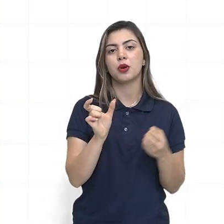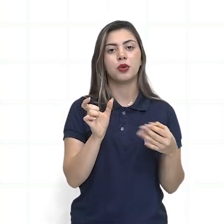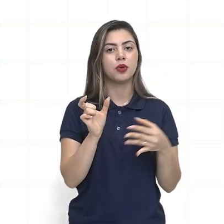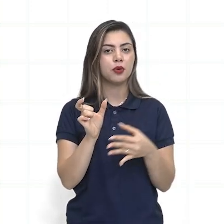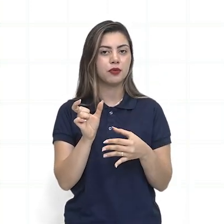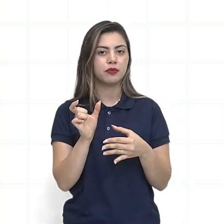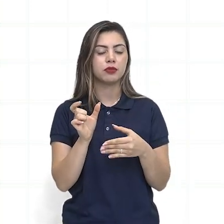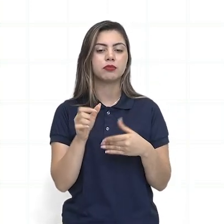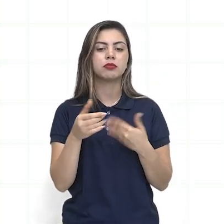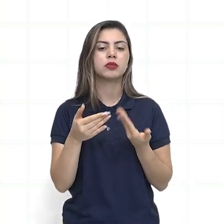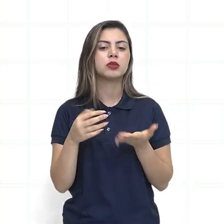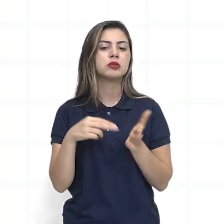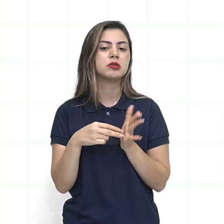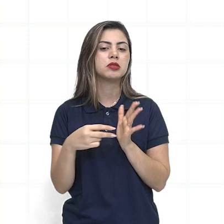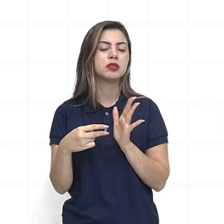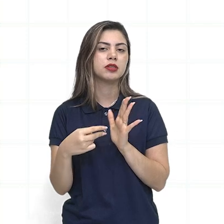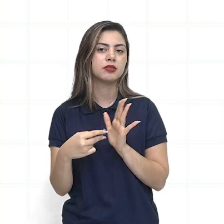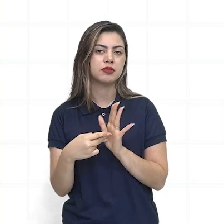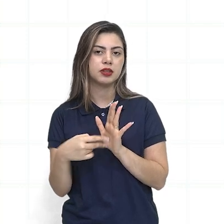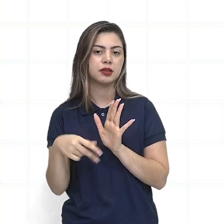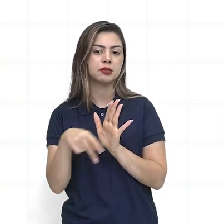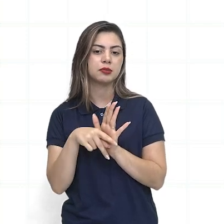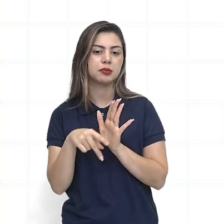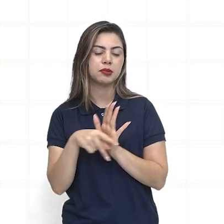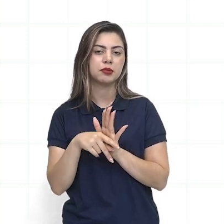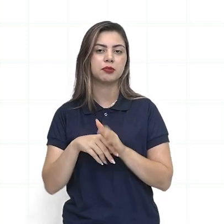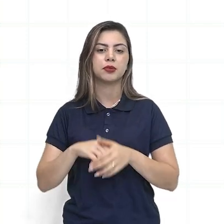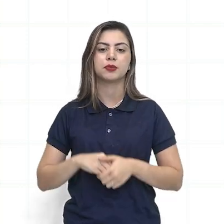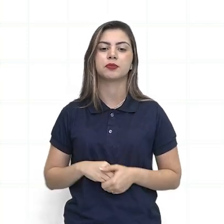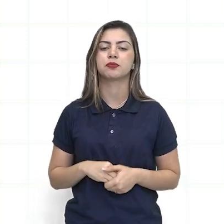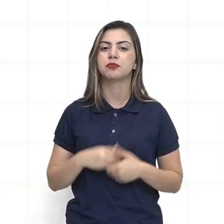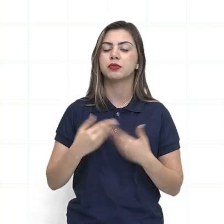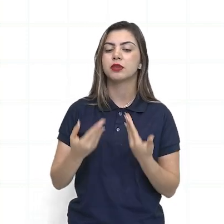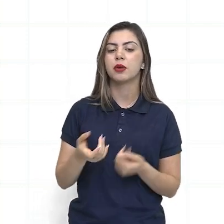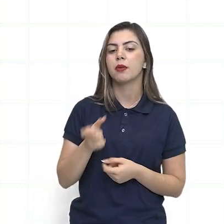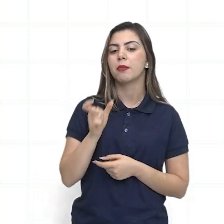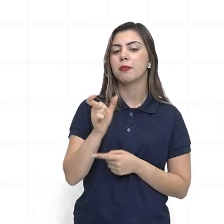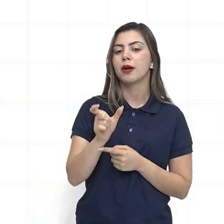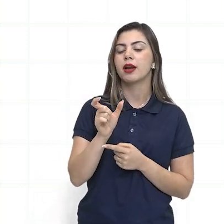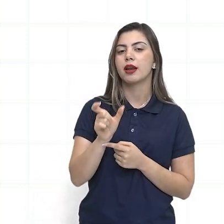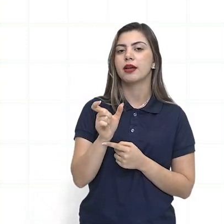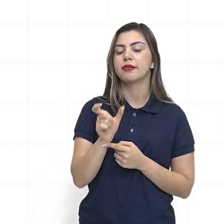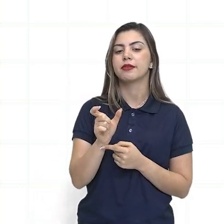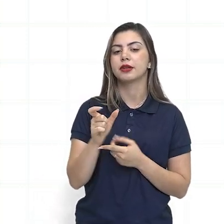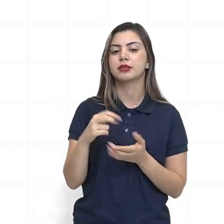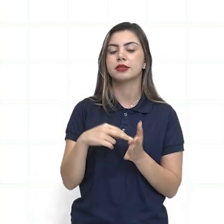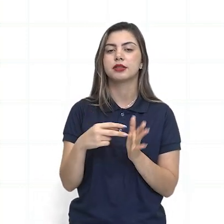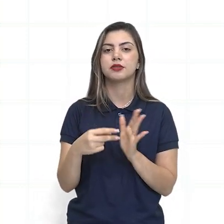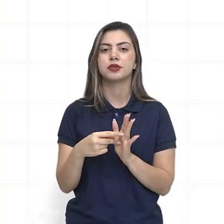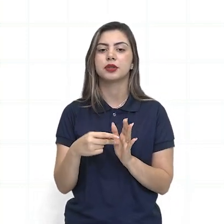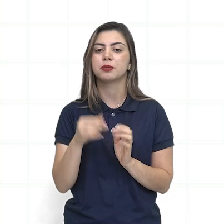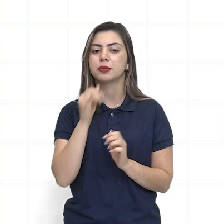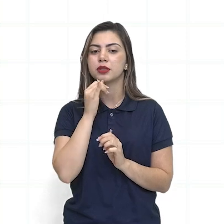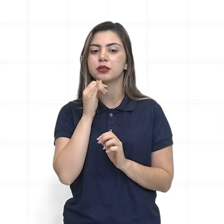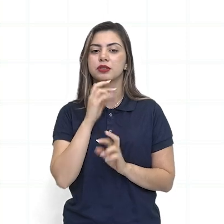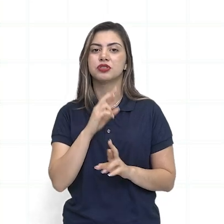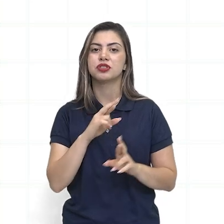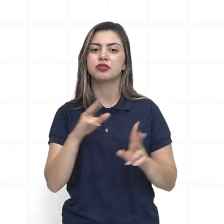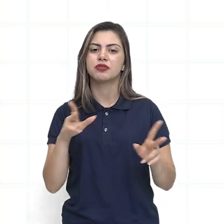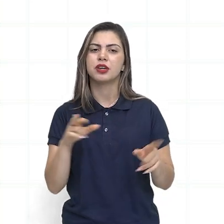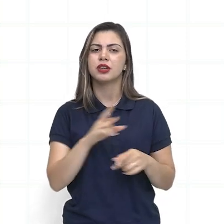palavra. Qual o sentido dessa nova palavra? É um sentido que é bem diferente